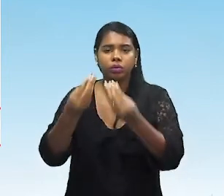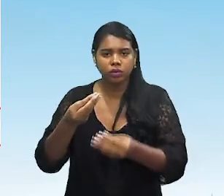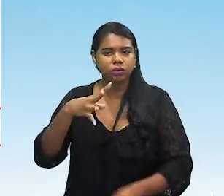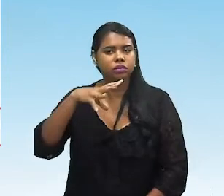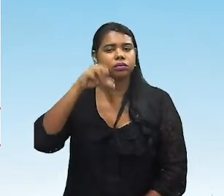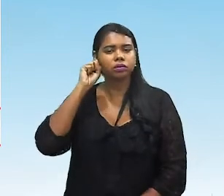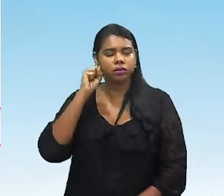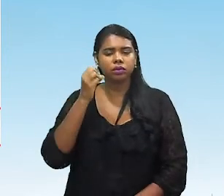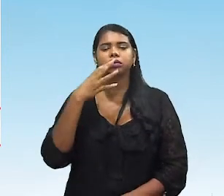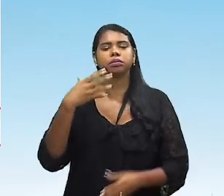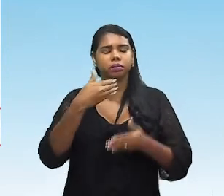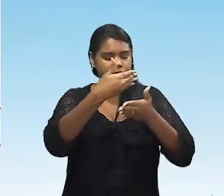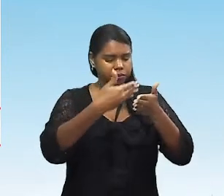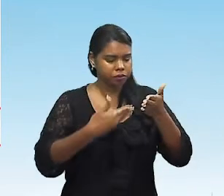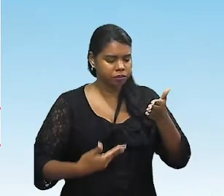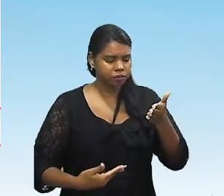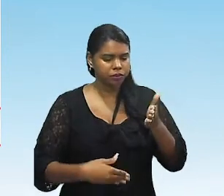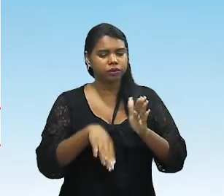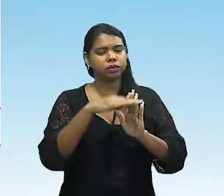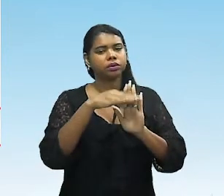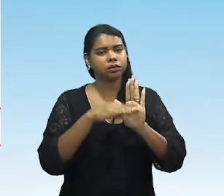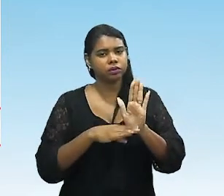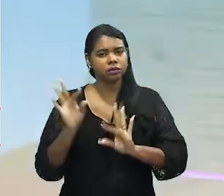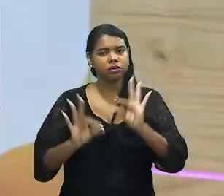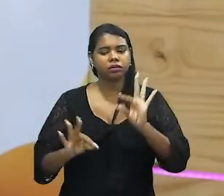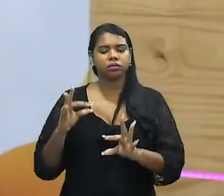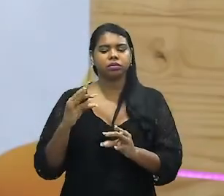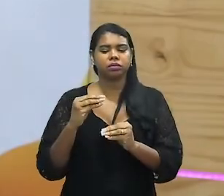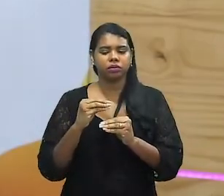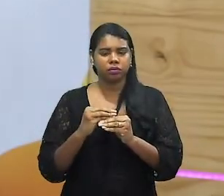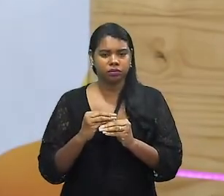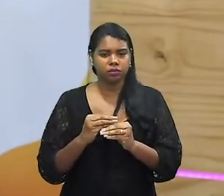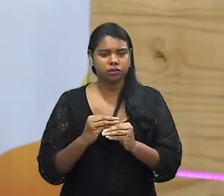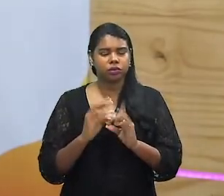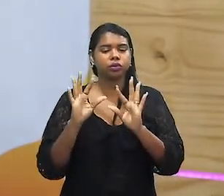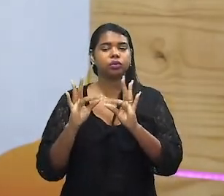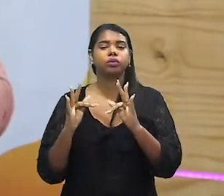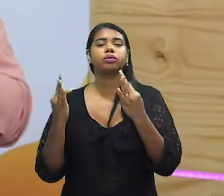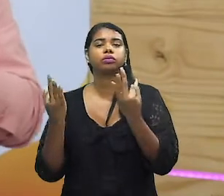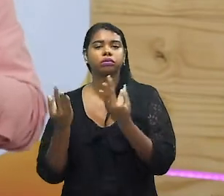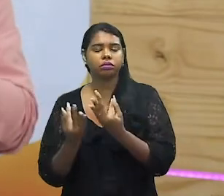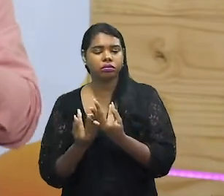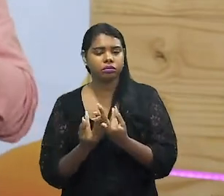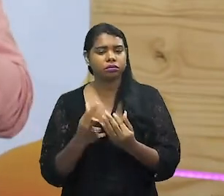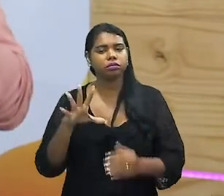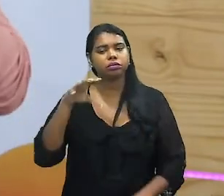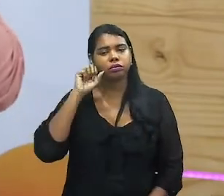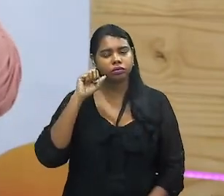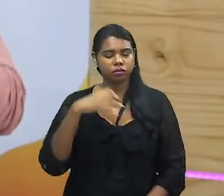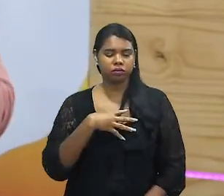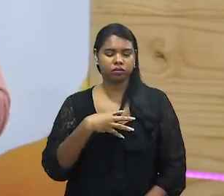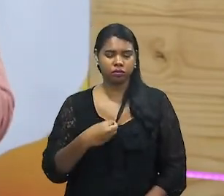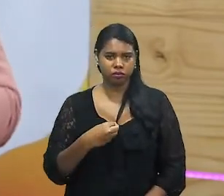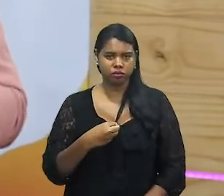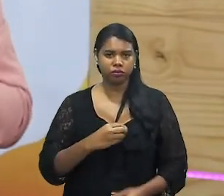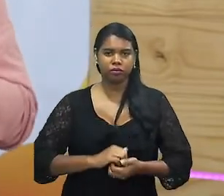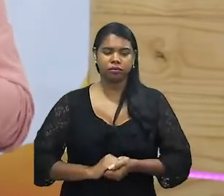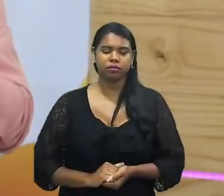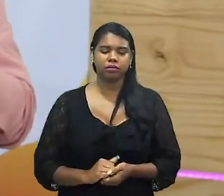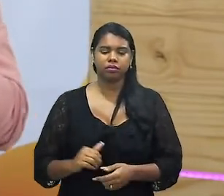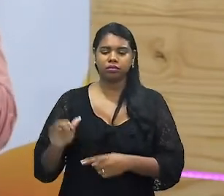certo? Legalizada. Lá eles têm um processo onde alguns casais adotam, enfim. E esse